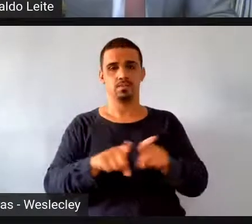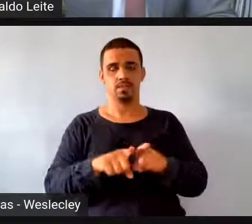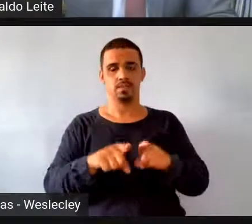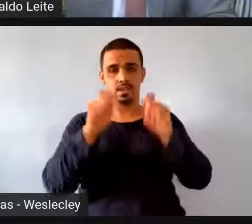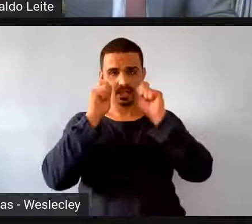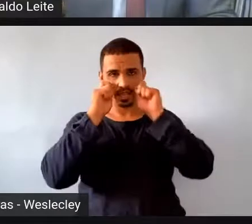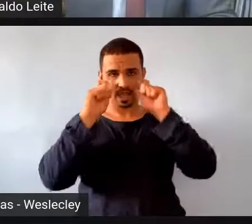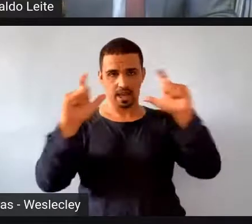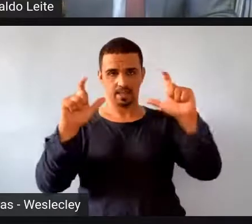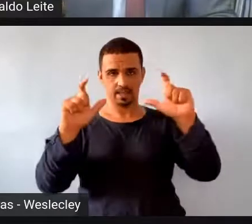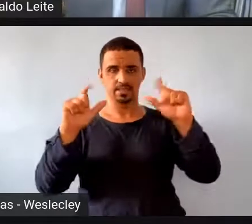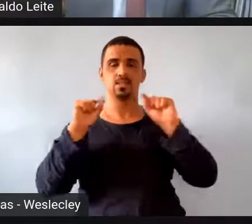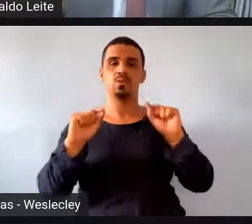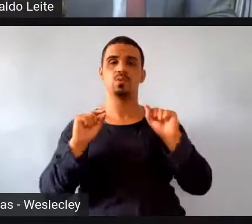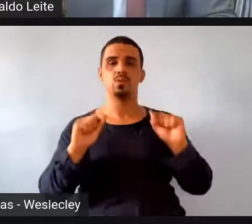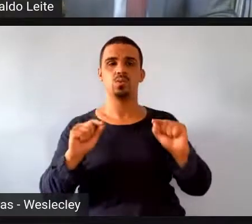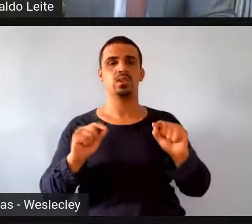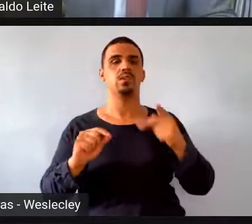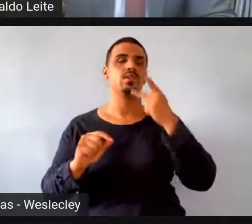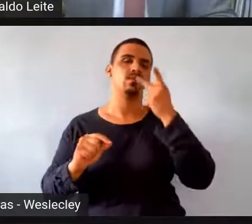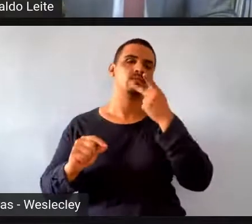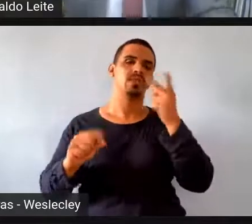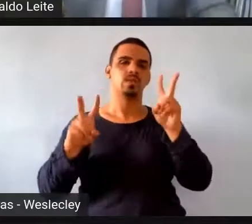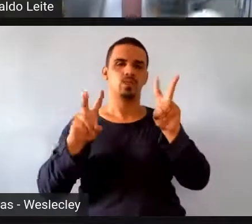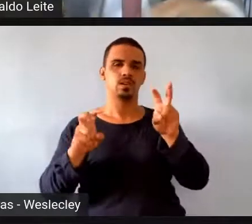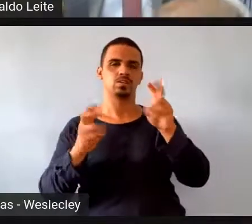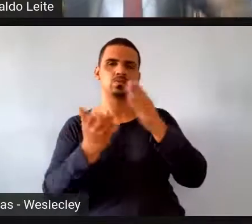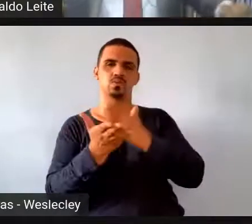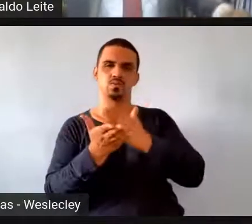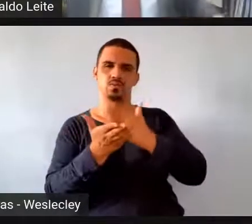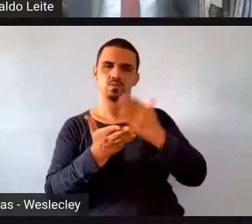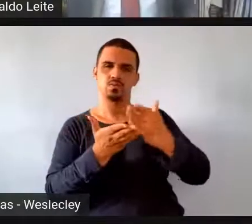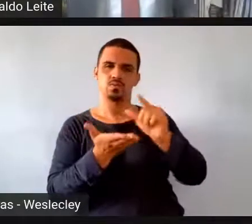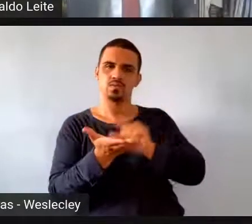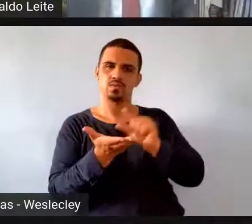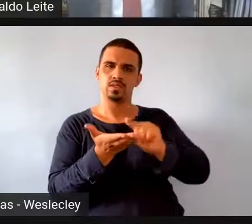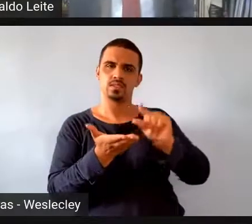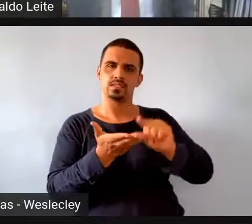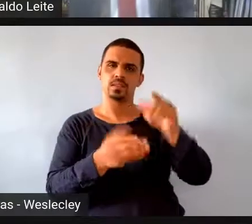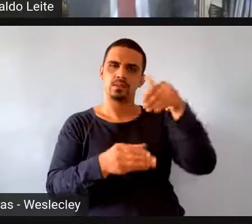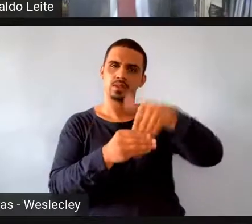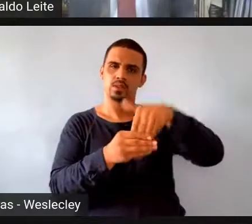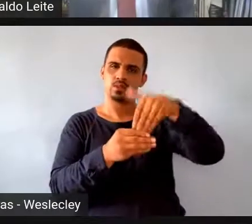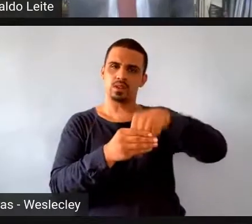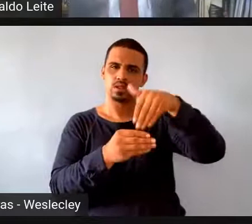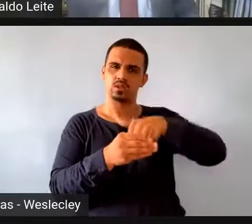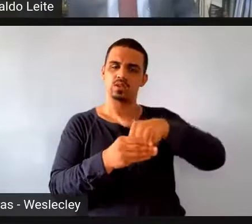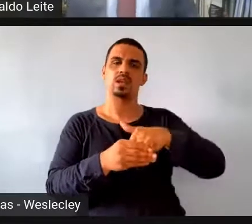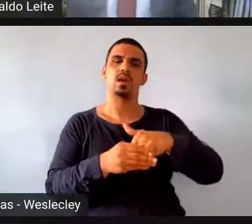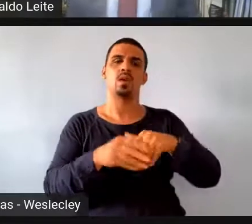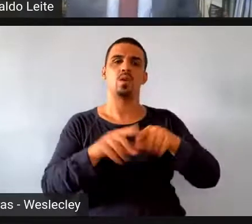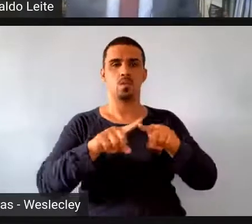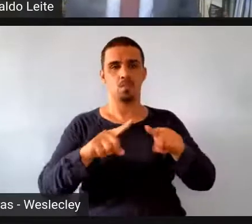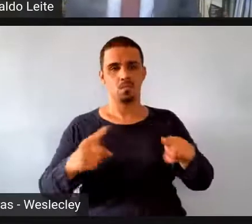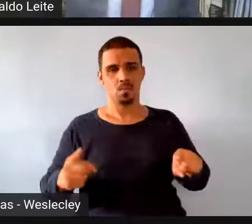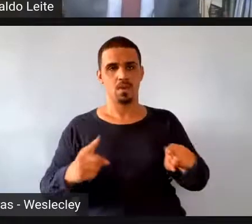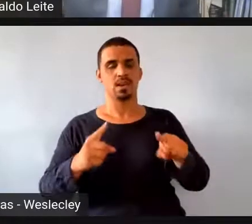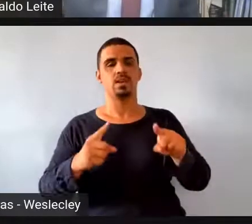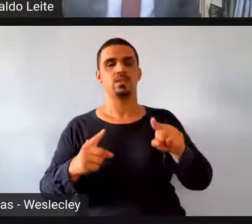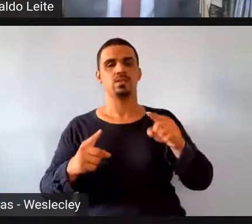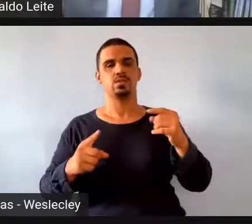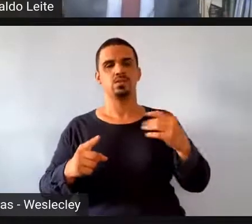e chamar atenção para isso, né? A gente está aqui falando de financiamento eleitoral, mas